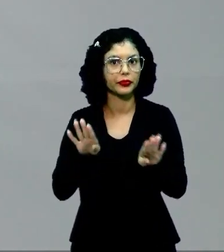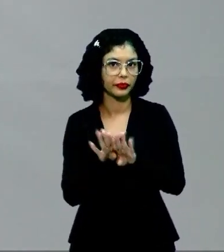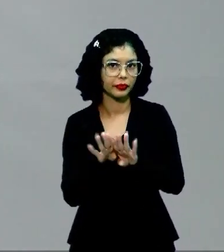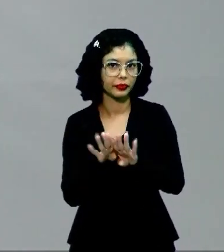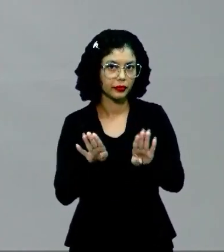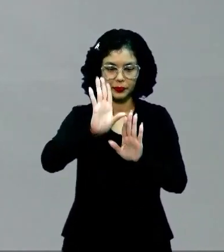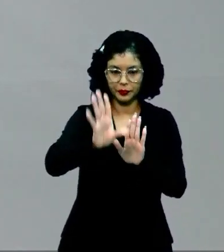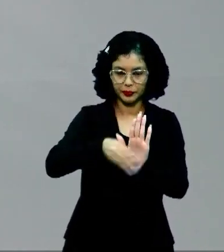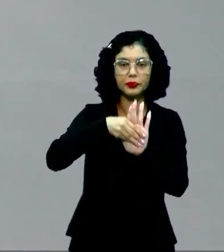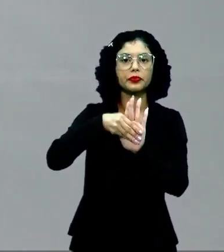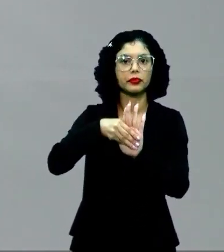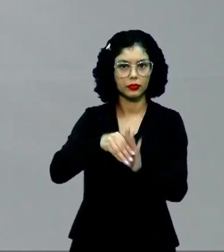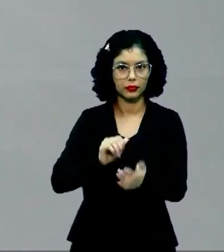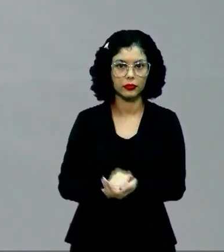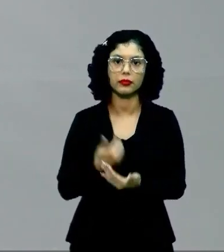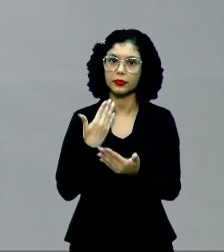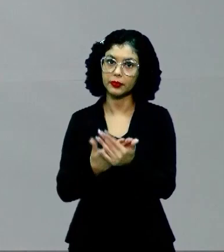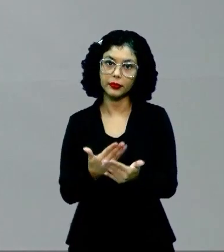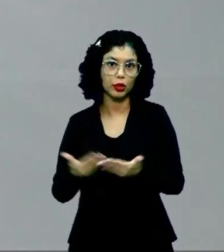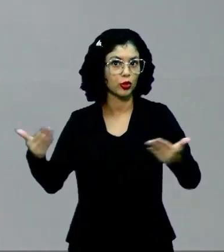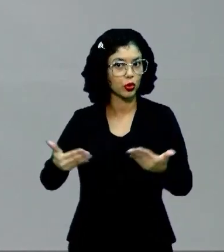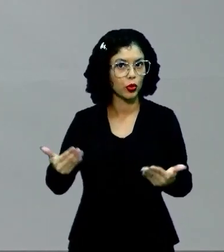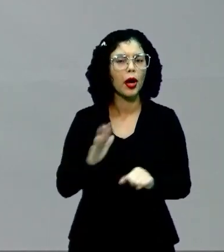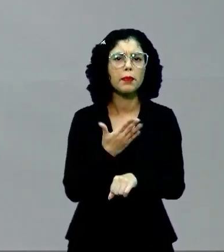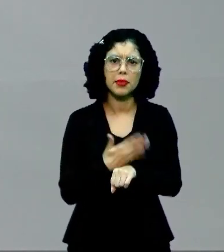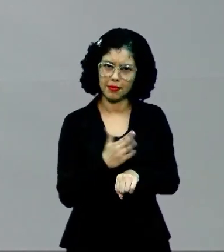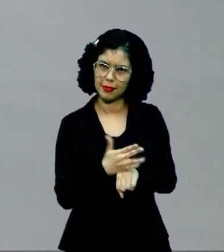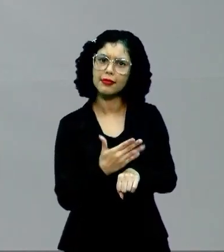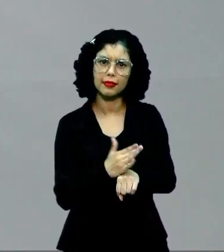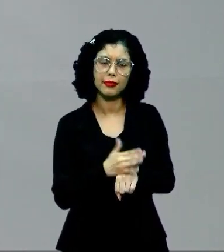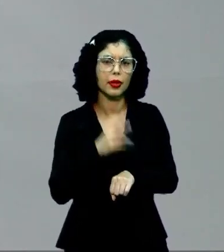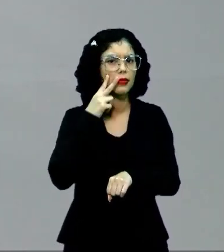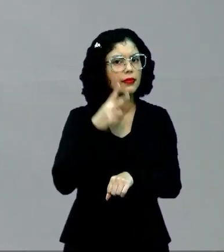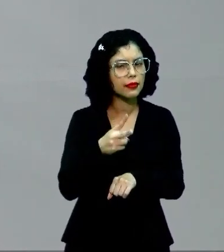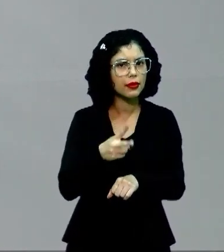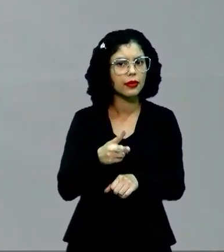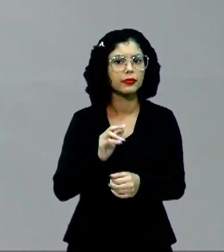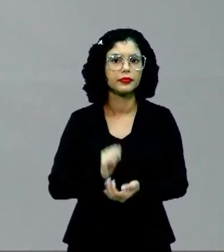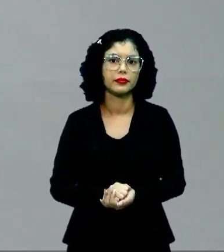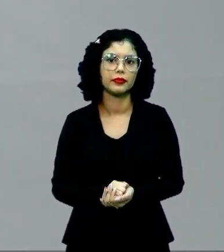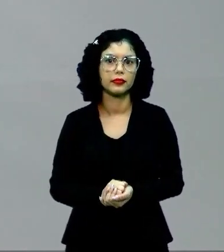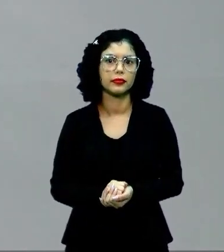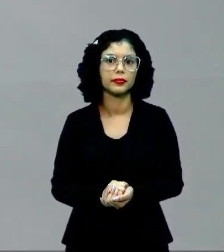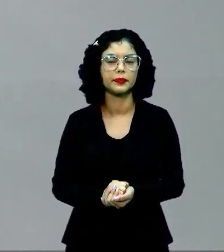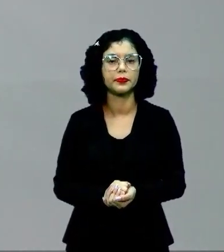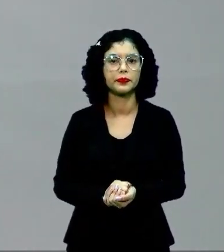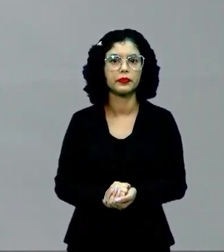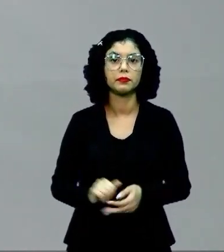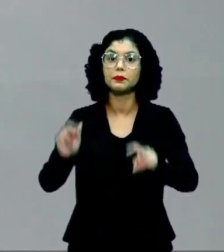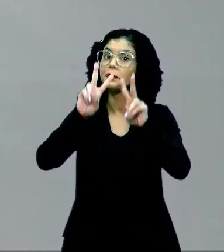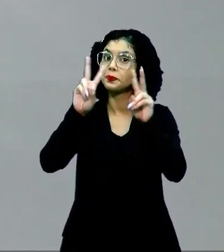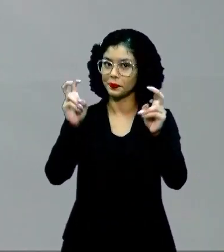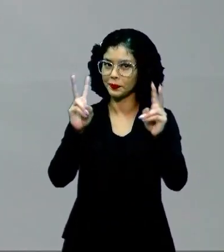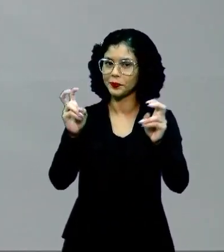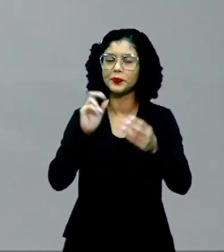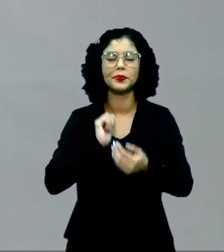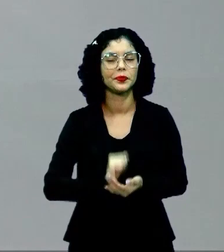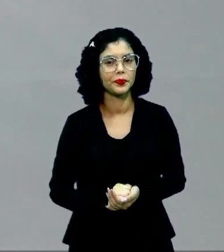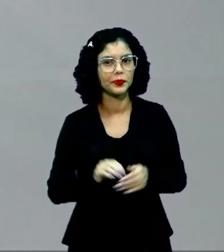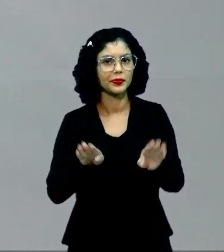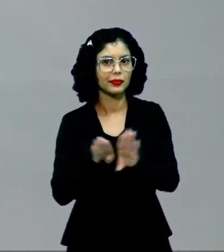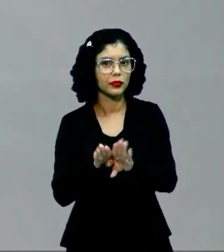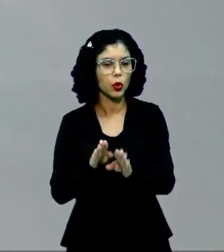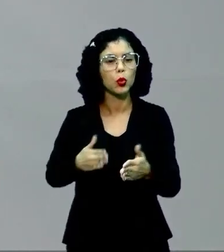colocar essa aula de hoje lá em prática, vendo lá a questão lá do tema, né, a questão